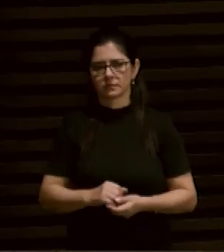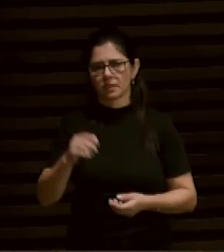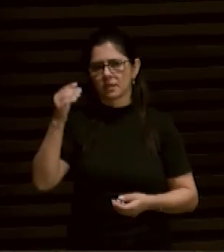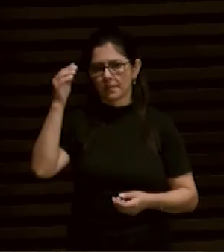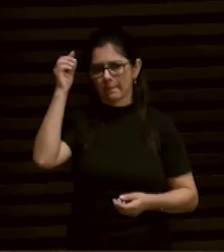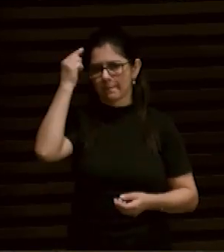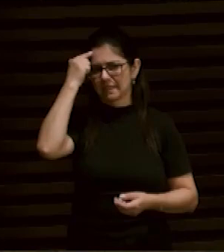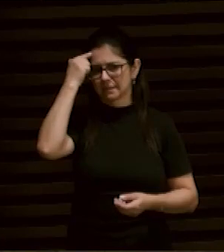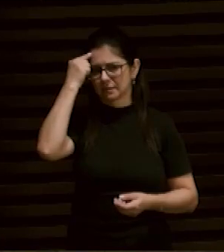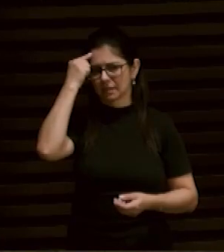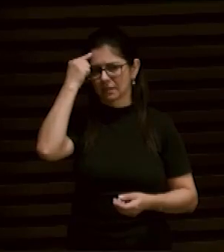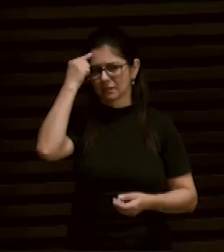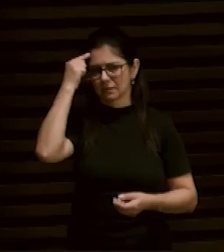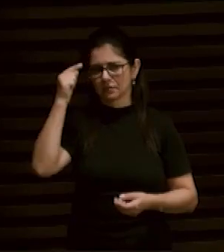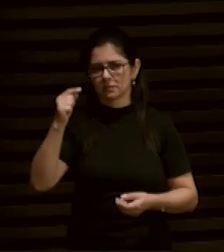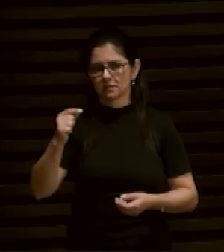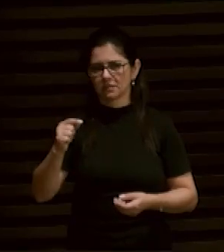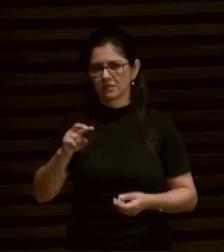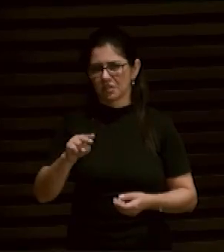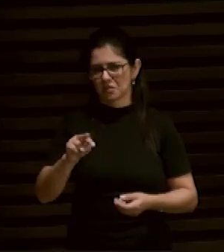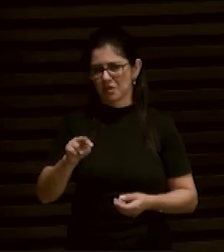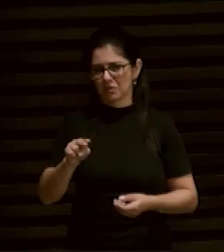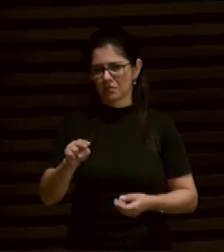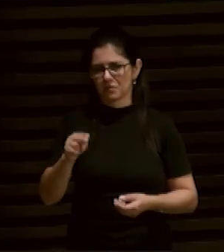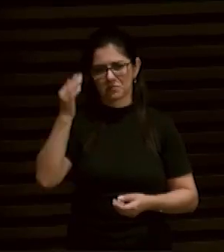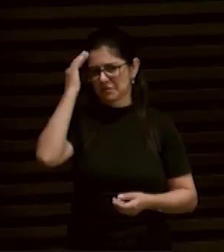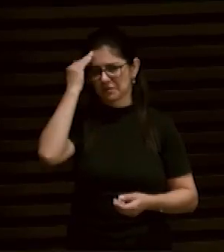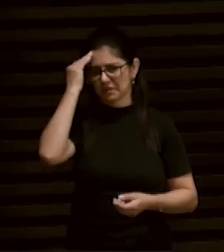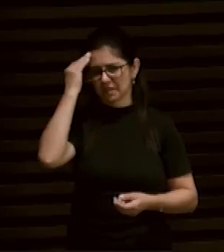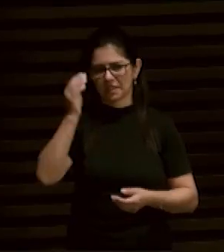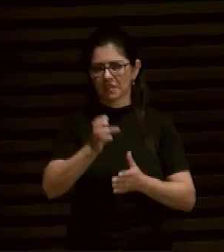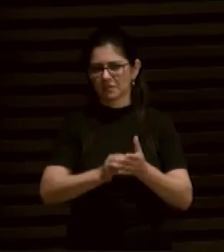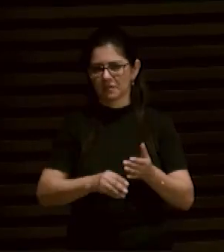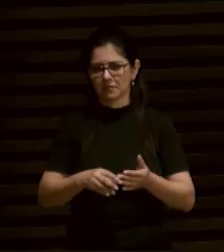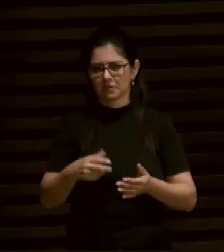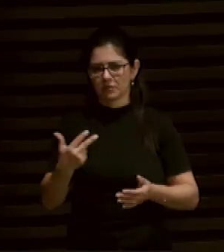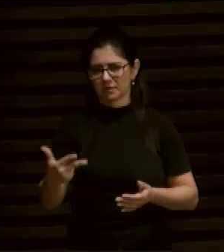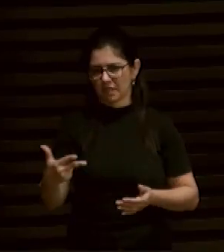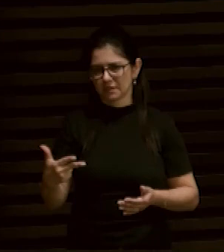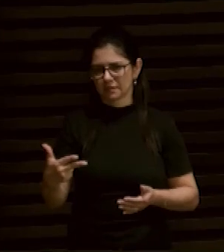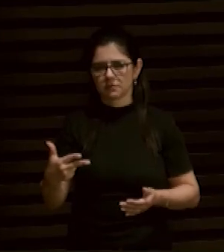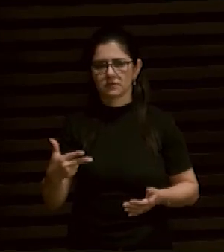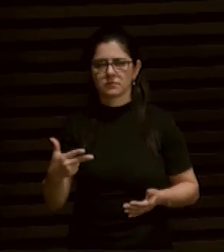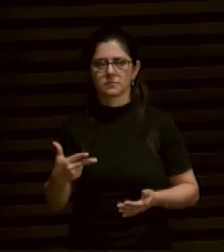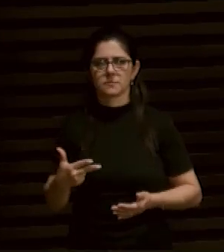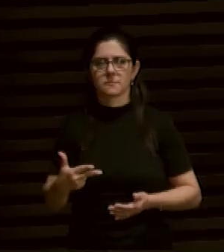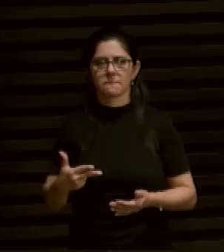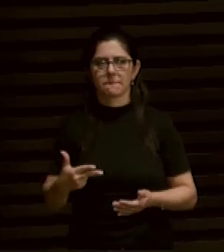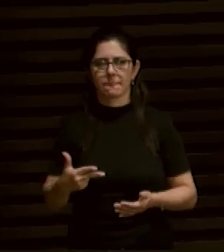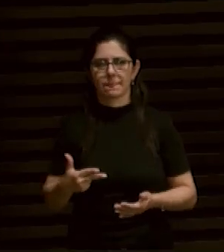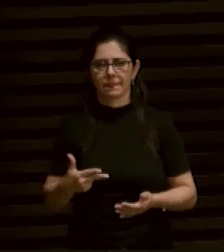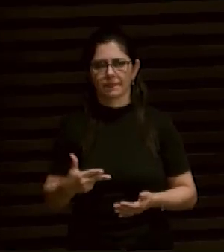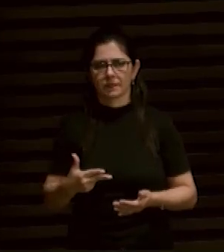é não entender o que o capítulo 3 de Jonas quer nos ensinar. Que Deus utiliza meios improváveis para poder fazer com